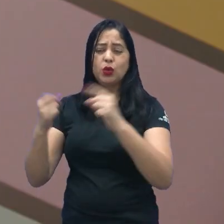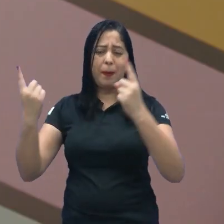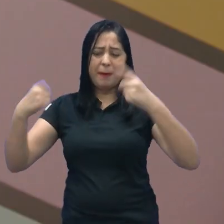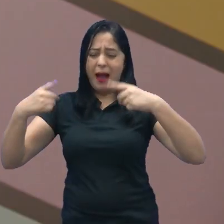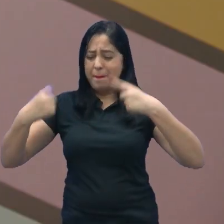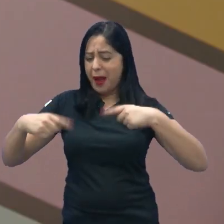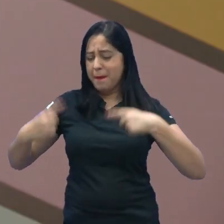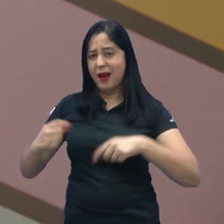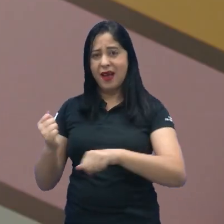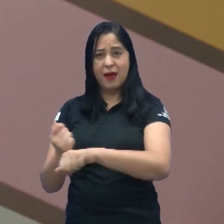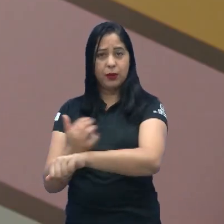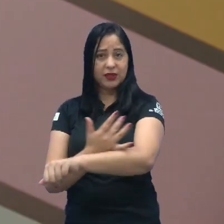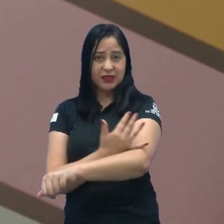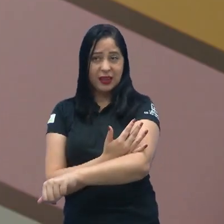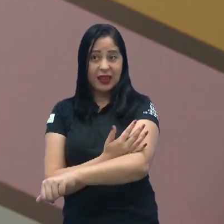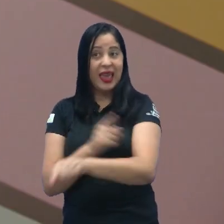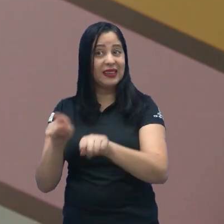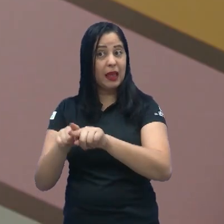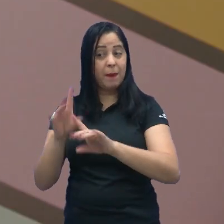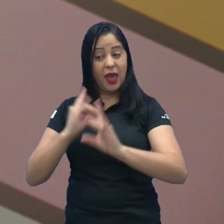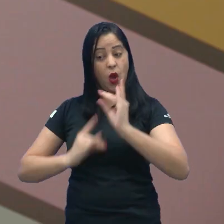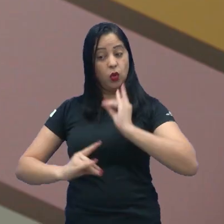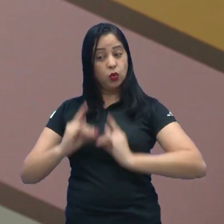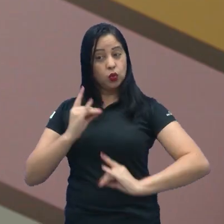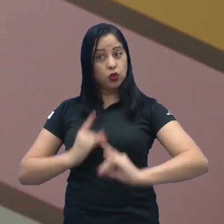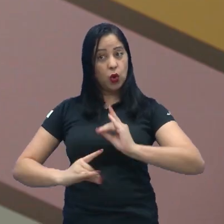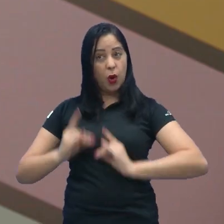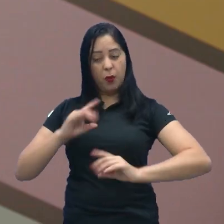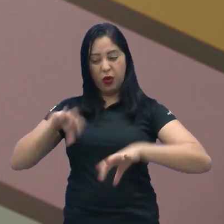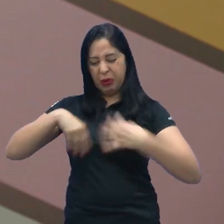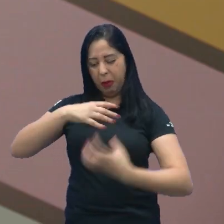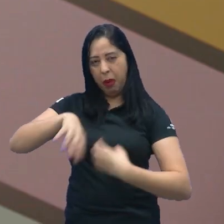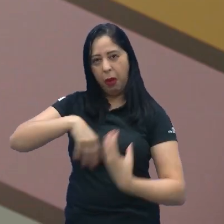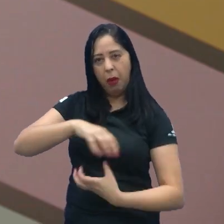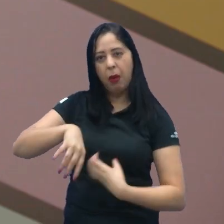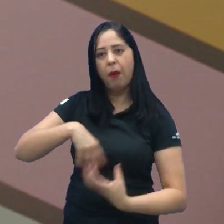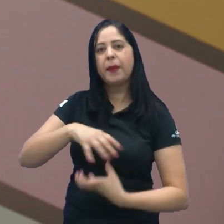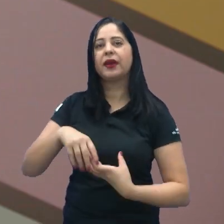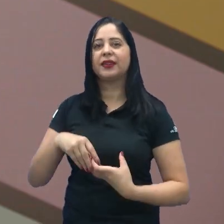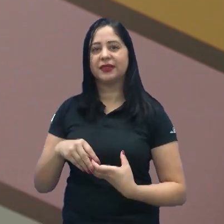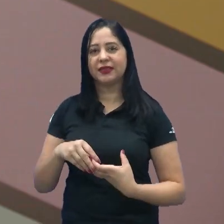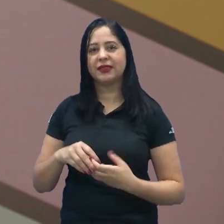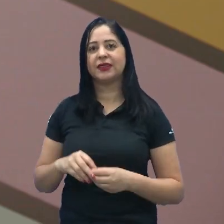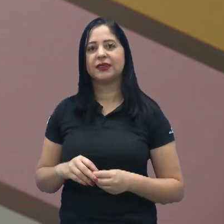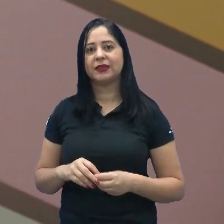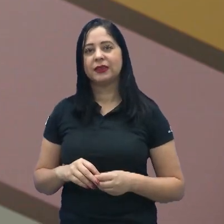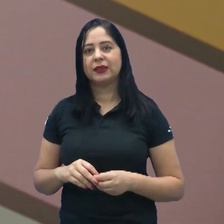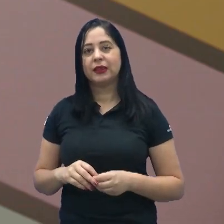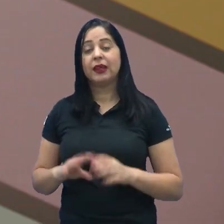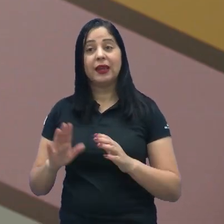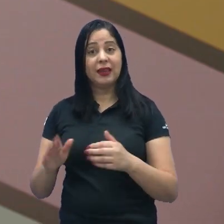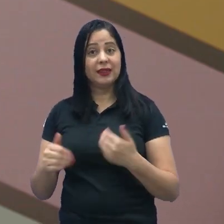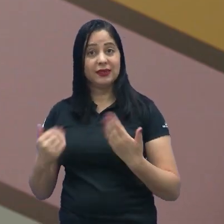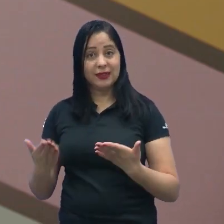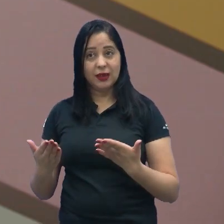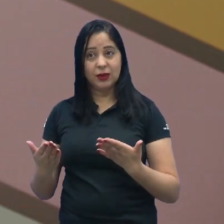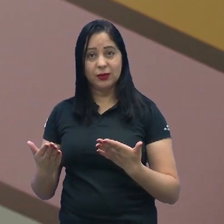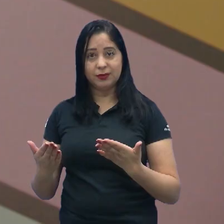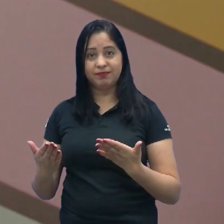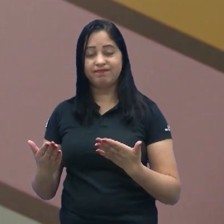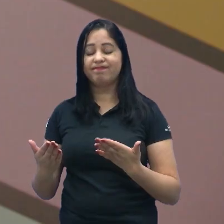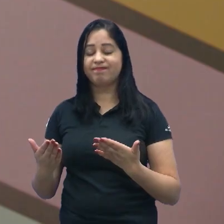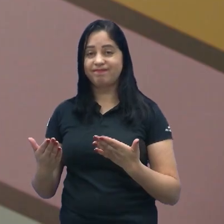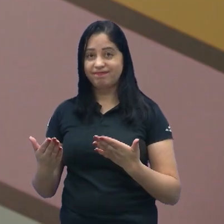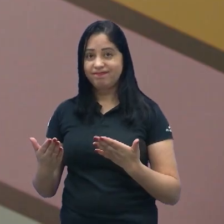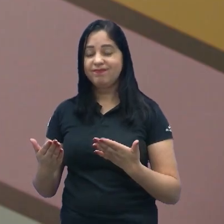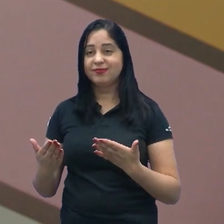né. Tem toda a questão hormonal, retomada do corpo, mas principalmente por conta das suas emoções. Então, passar por tudo isso numa situação